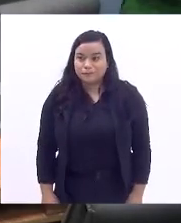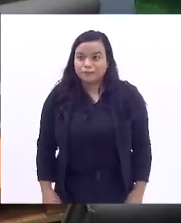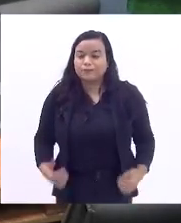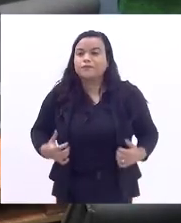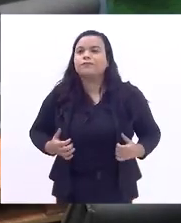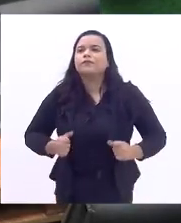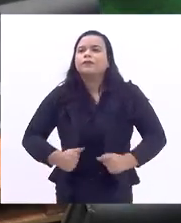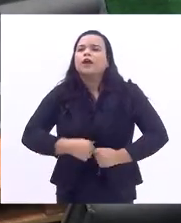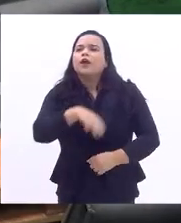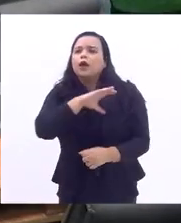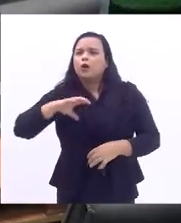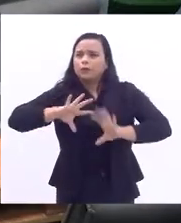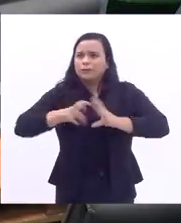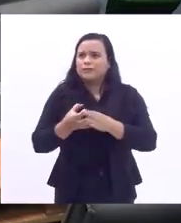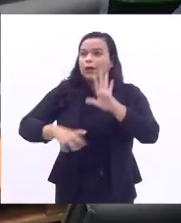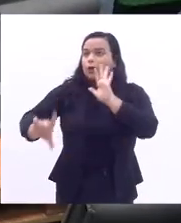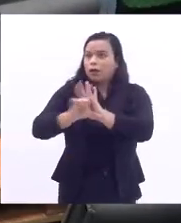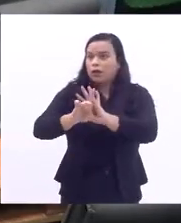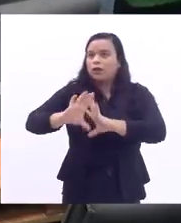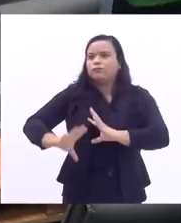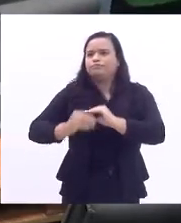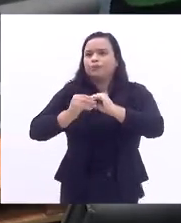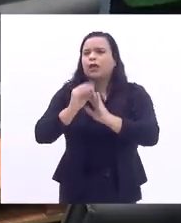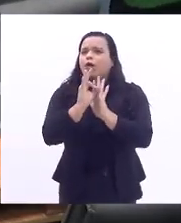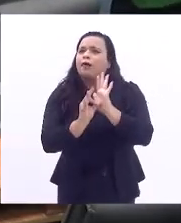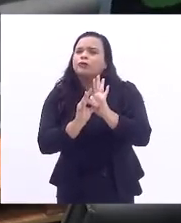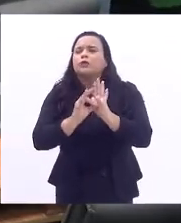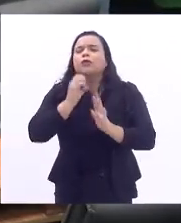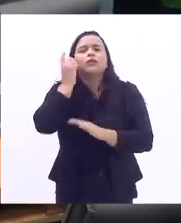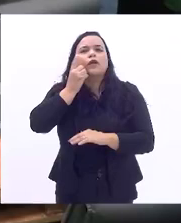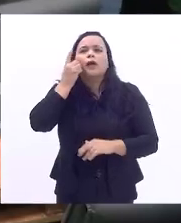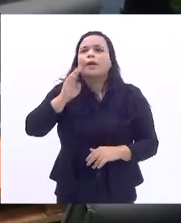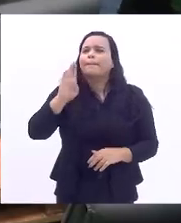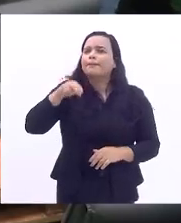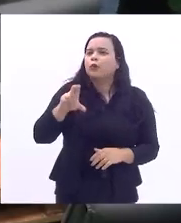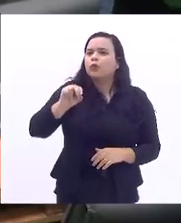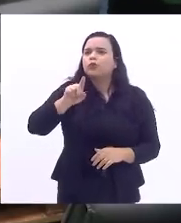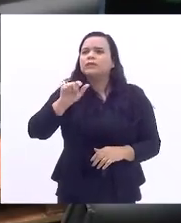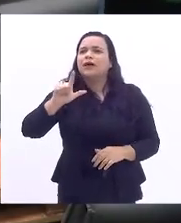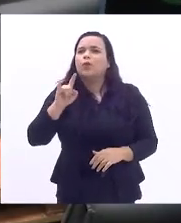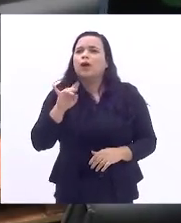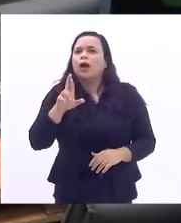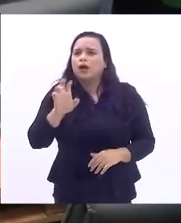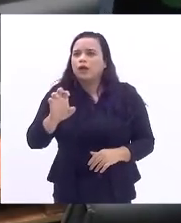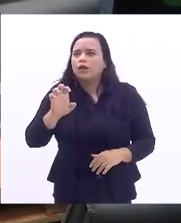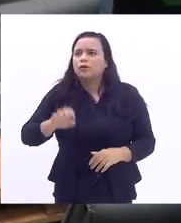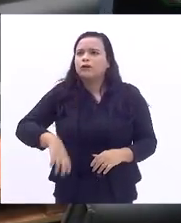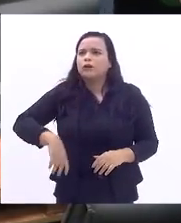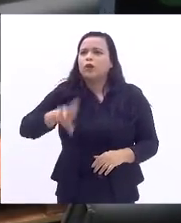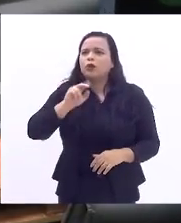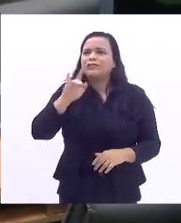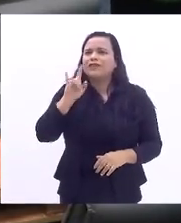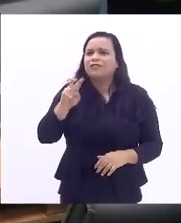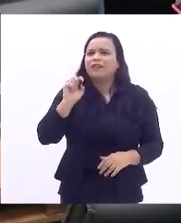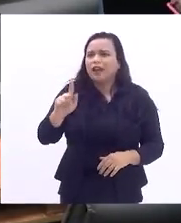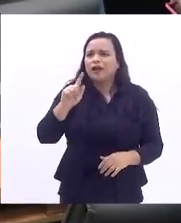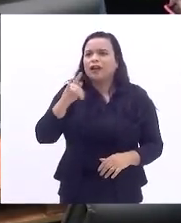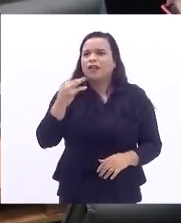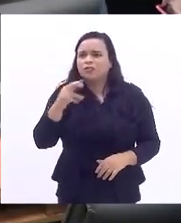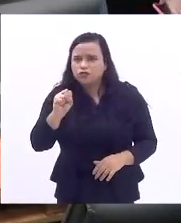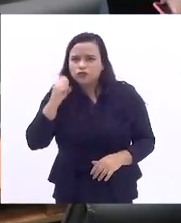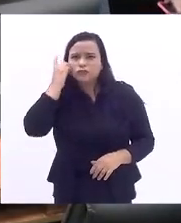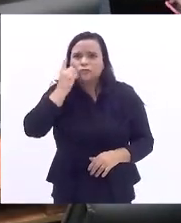e pela comissão de legislação complementar Icode Deputado Bruno dauaire estado bom da hora do deputado rosenverg Reis